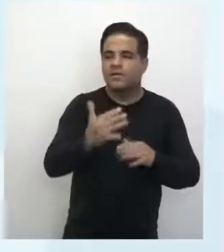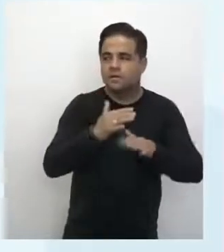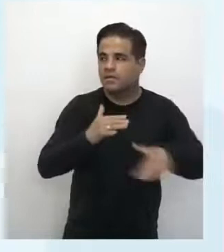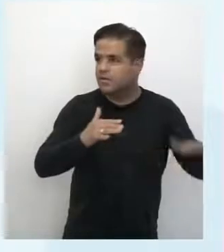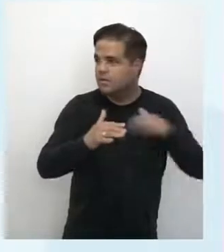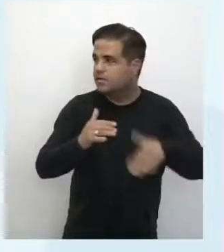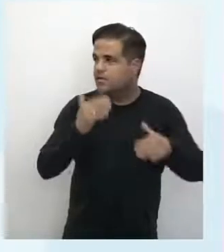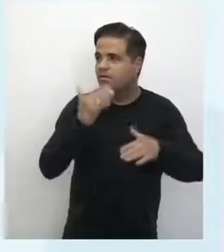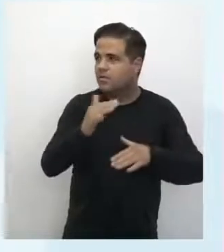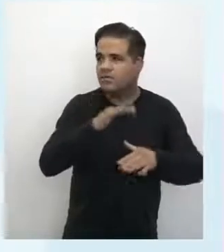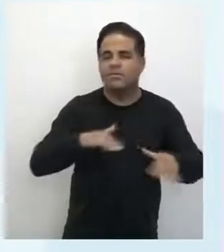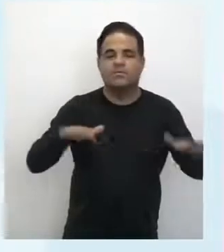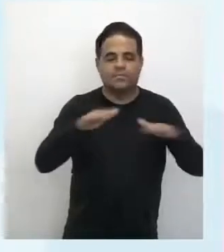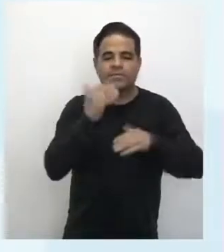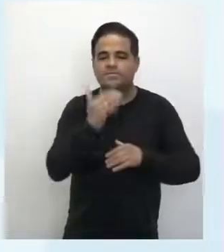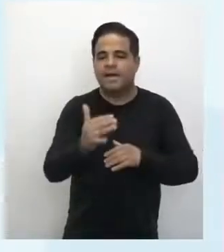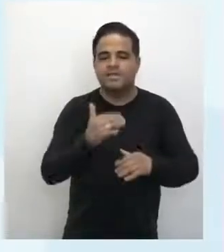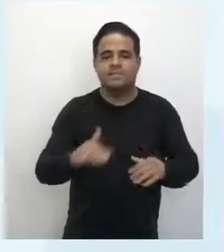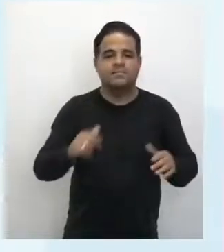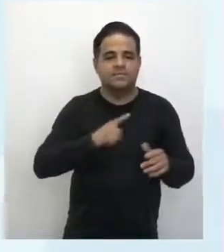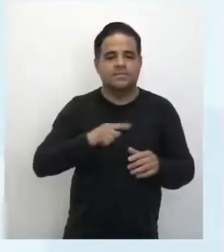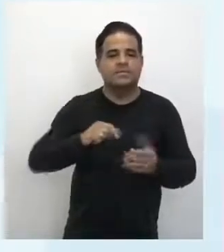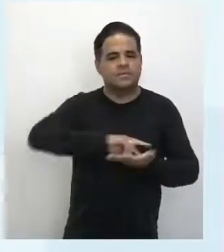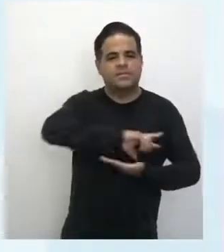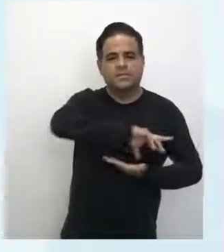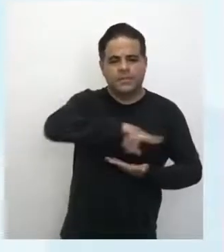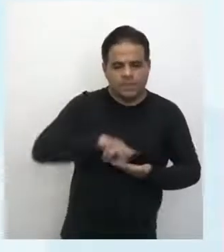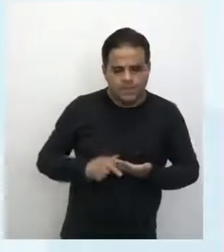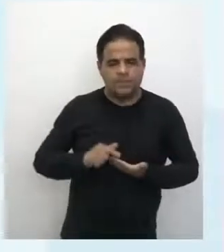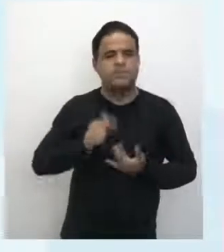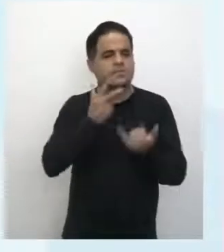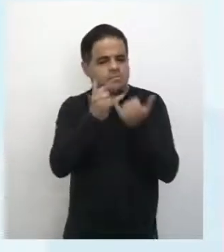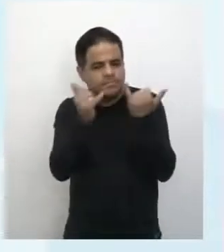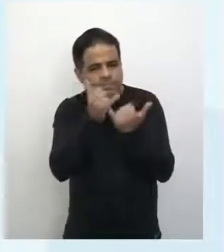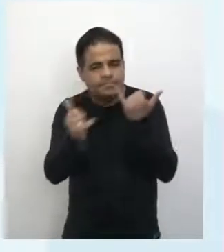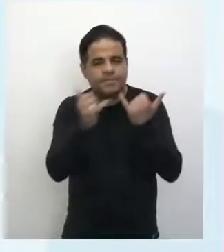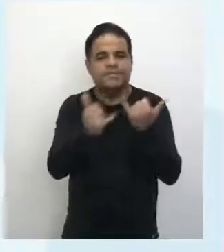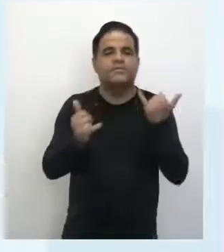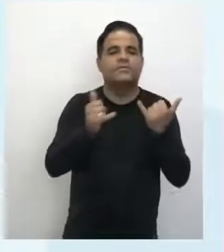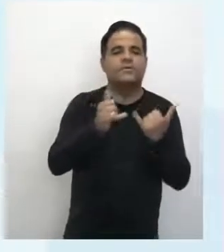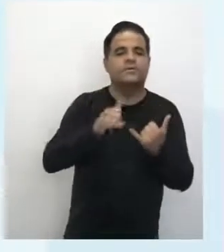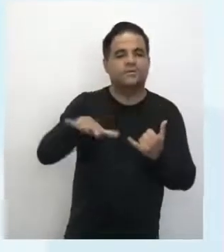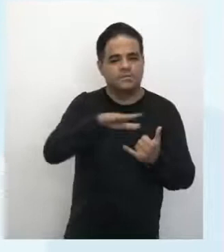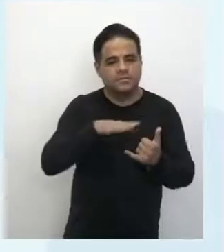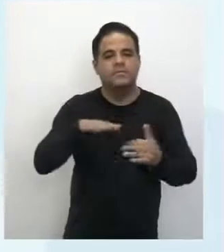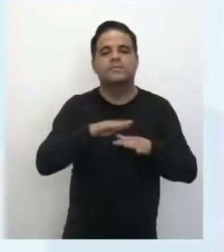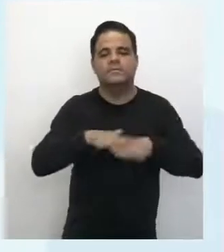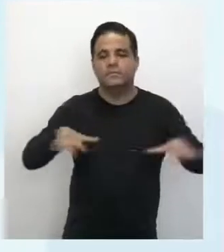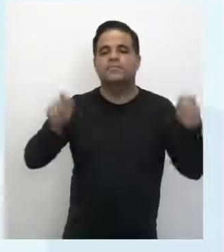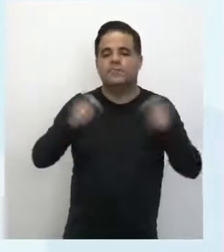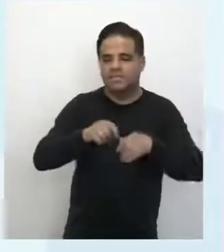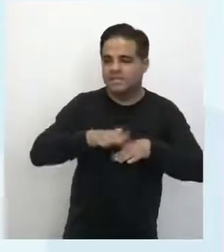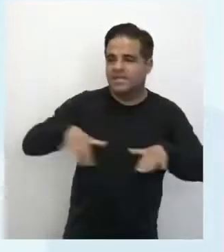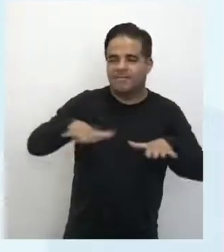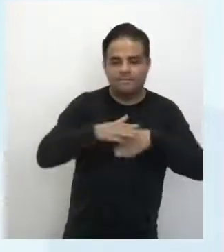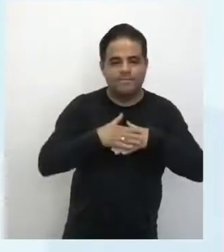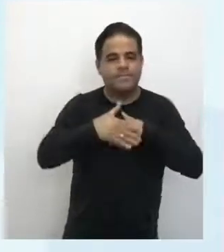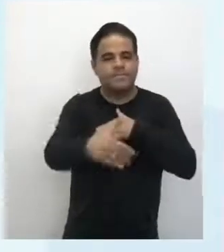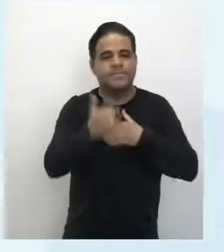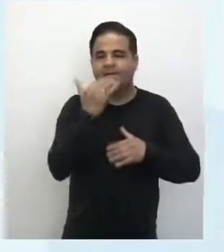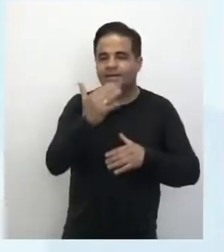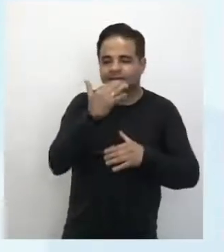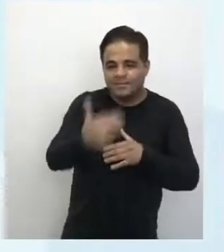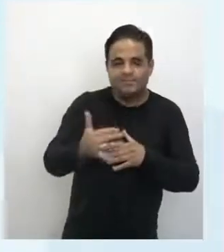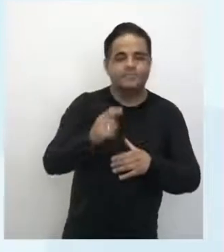línguas urálicas, né? Que tem lá as suas características semelhantes aos samoiedos, né? Ela tem essa questão aí das